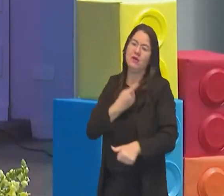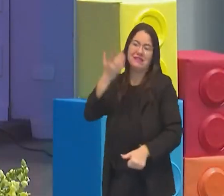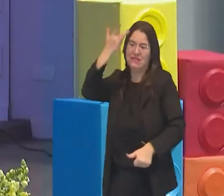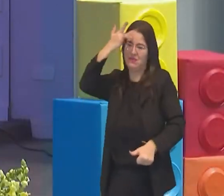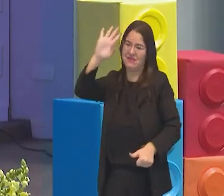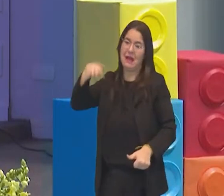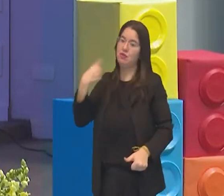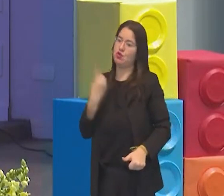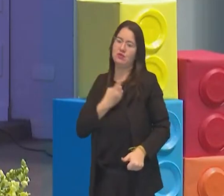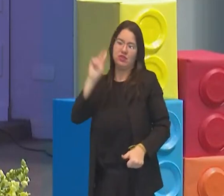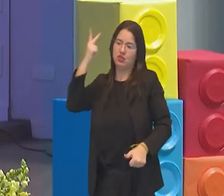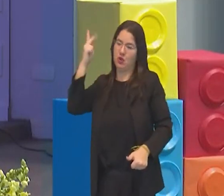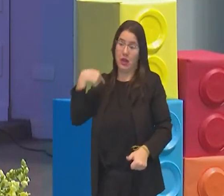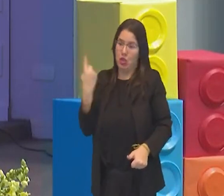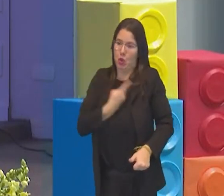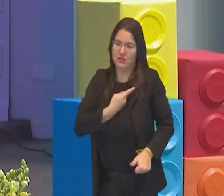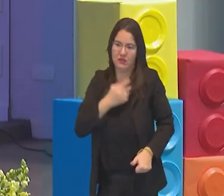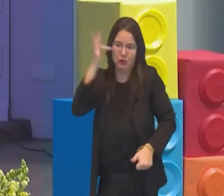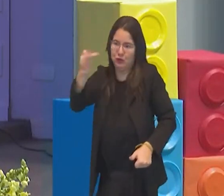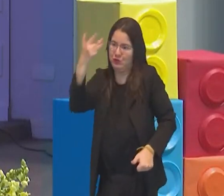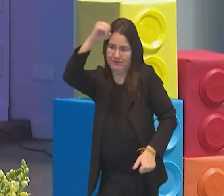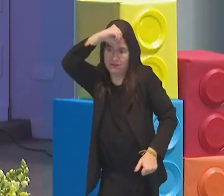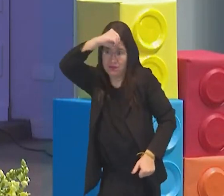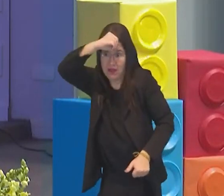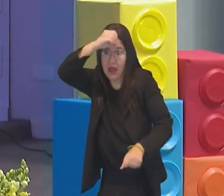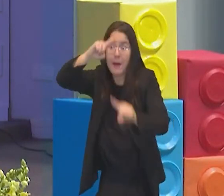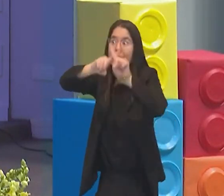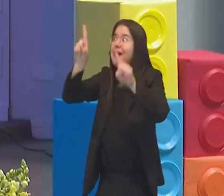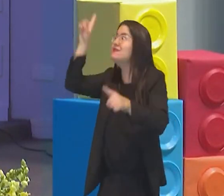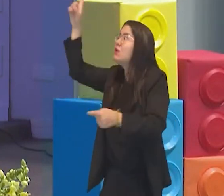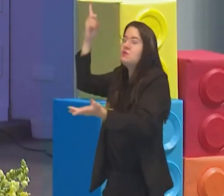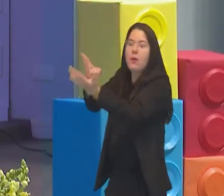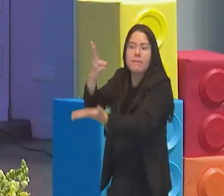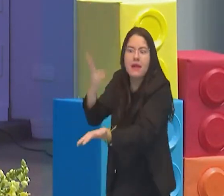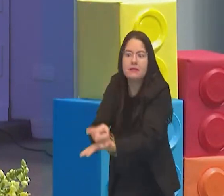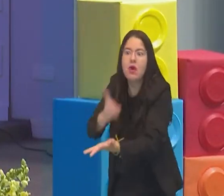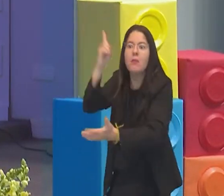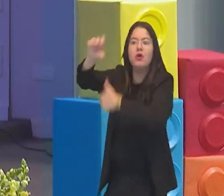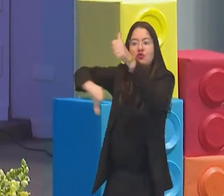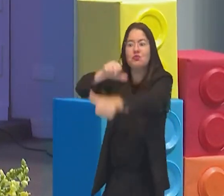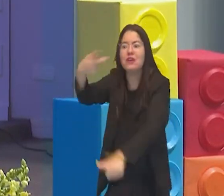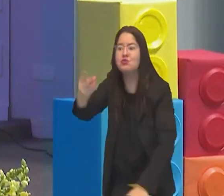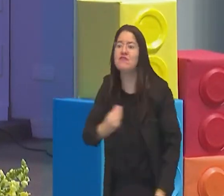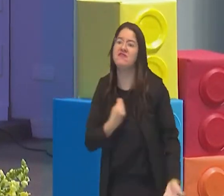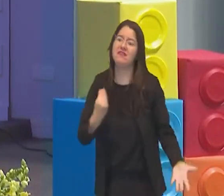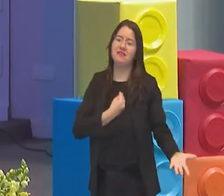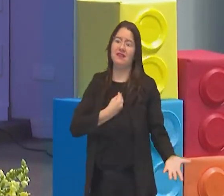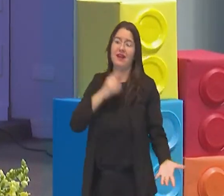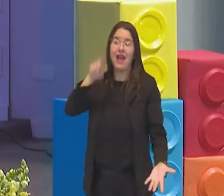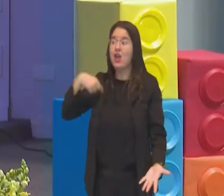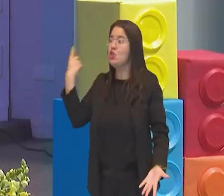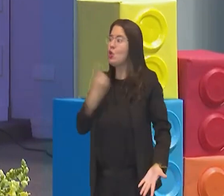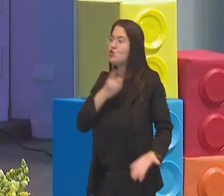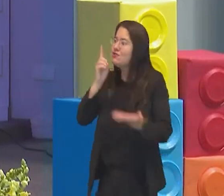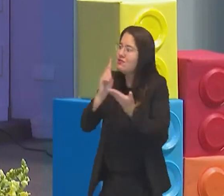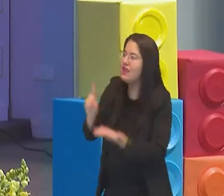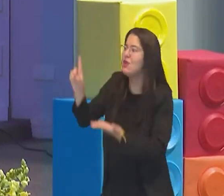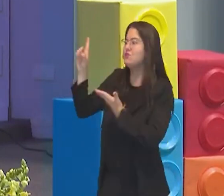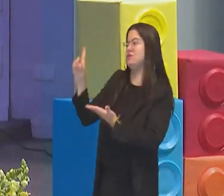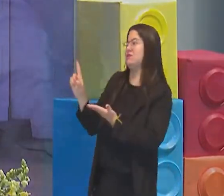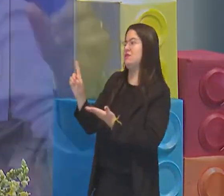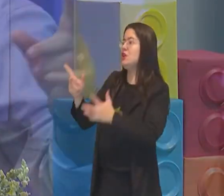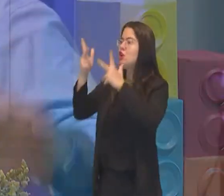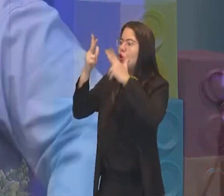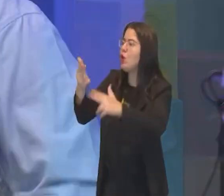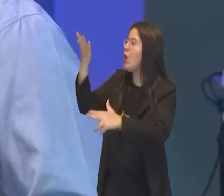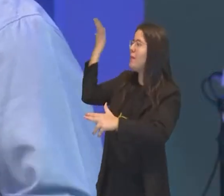pode confiar. O Deus de José não muda. O Deus de José é o nosso Deus. Assim como Ele